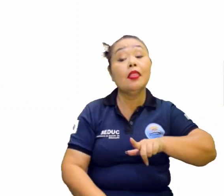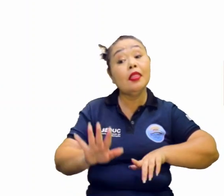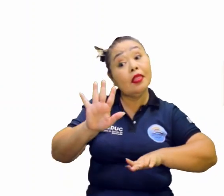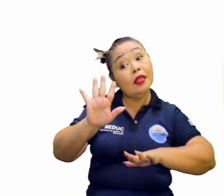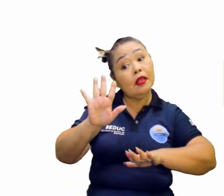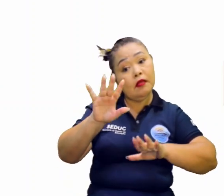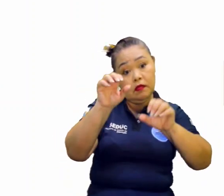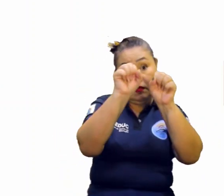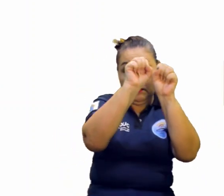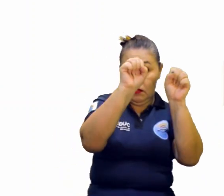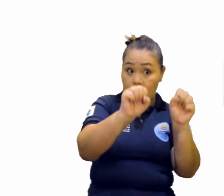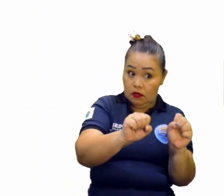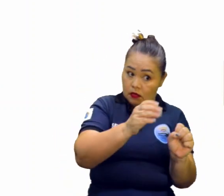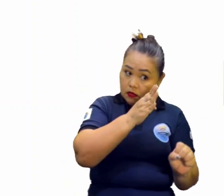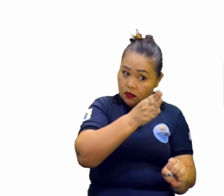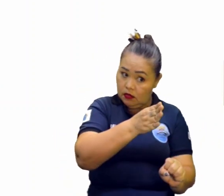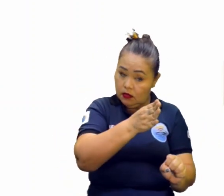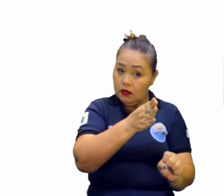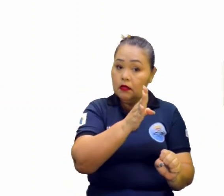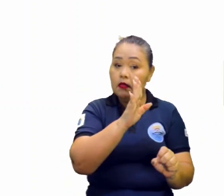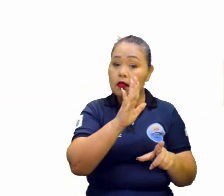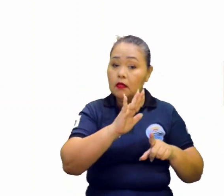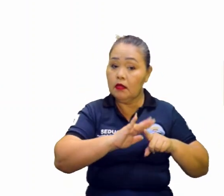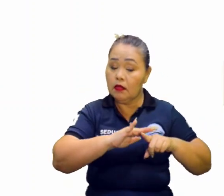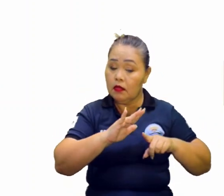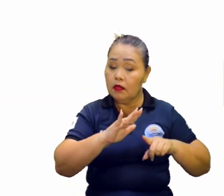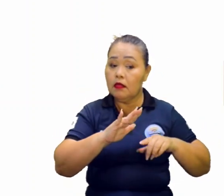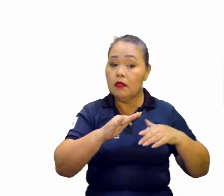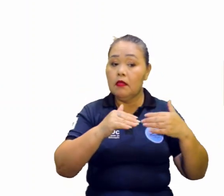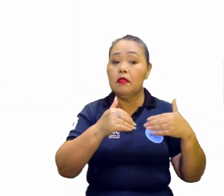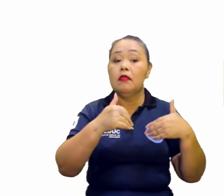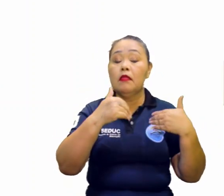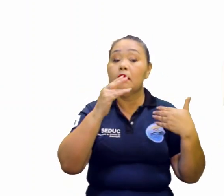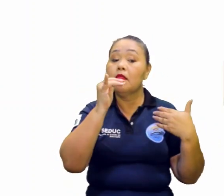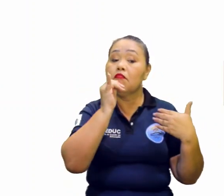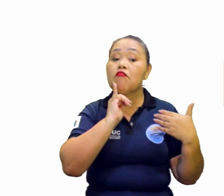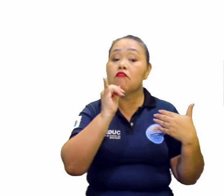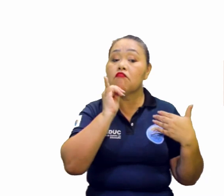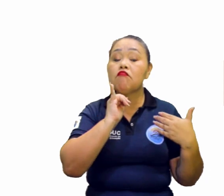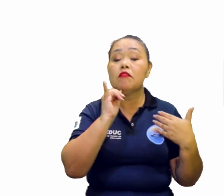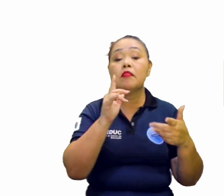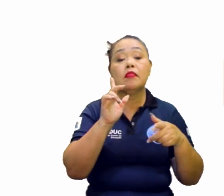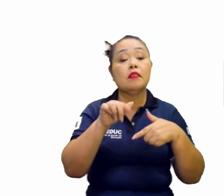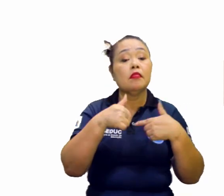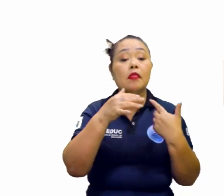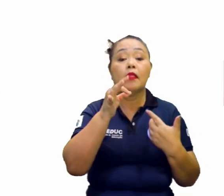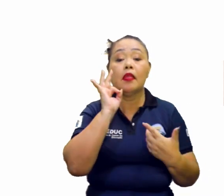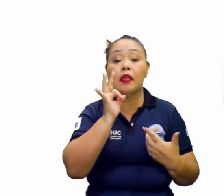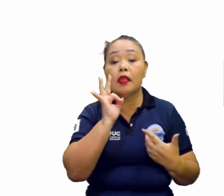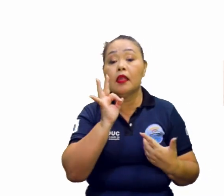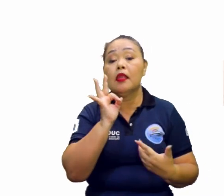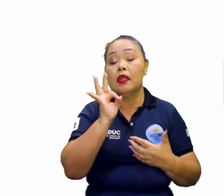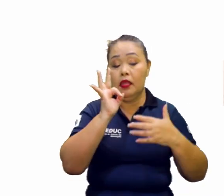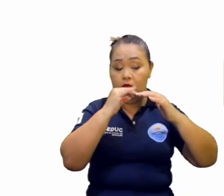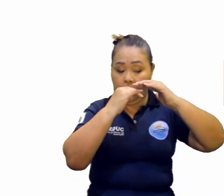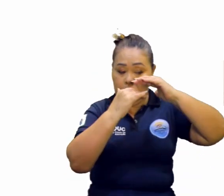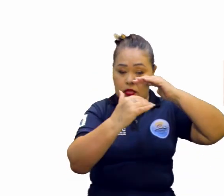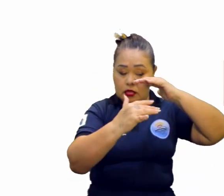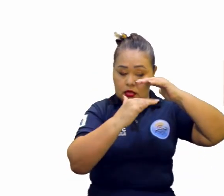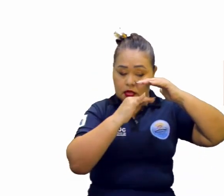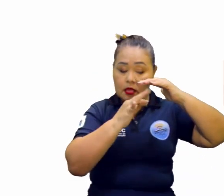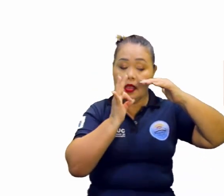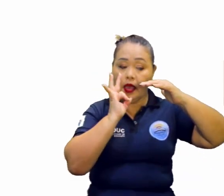Determinados SAFs, gente, mais intensivos, a exemplo daqueles com café, sombreado